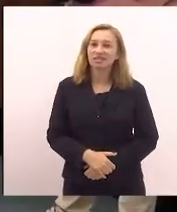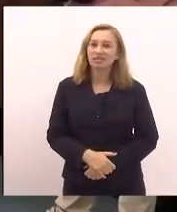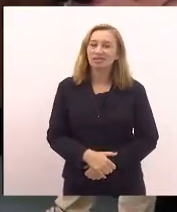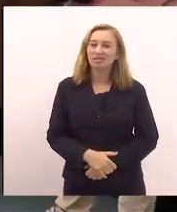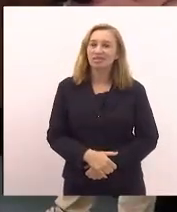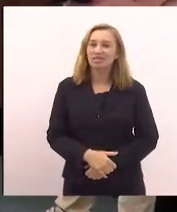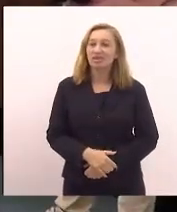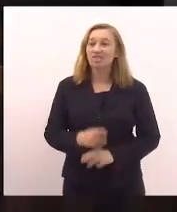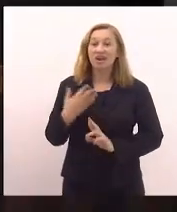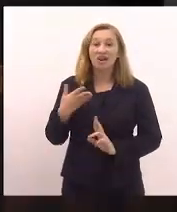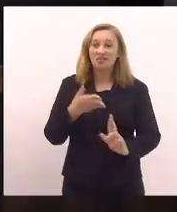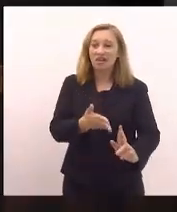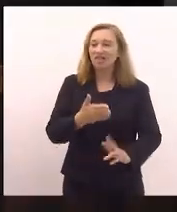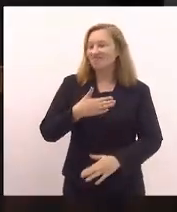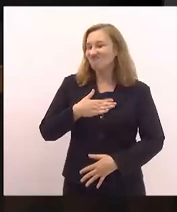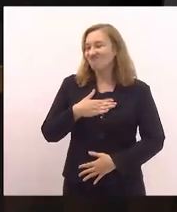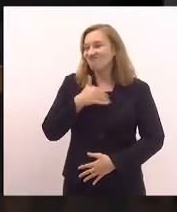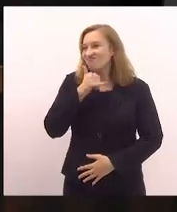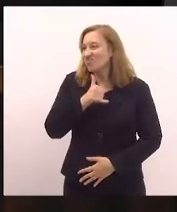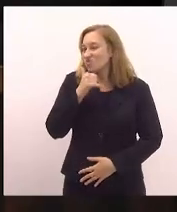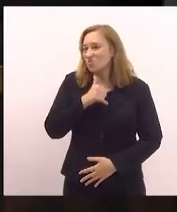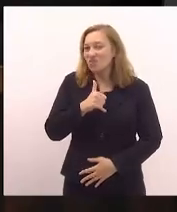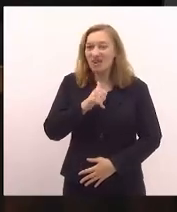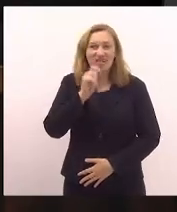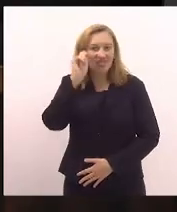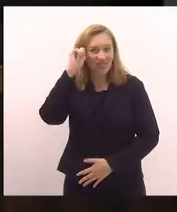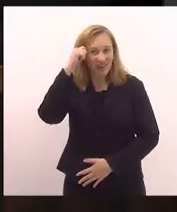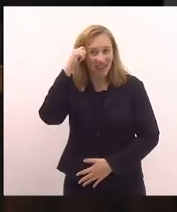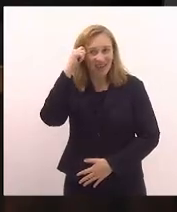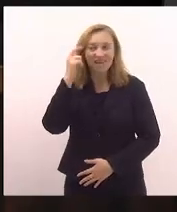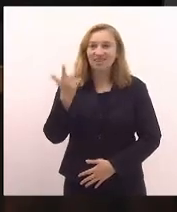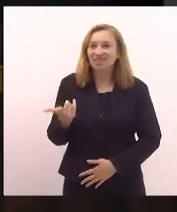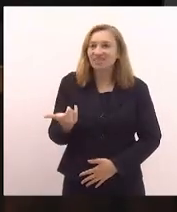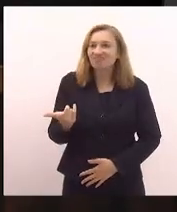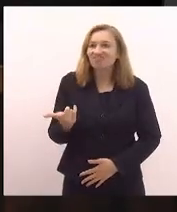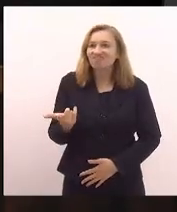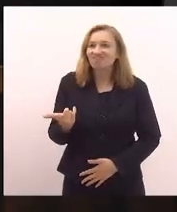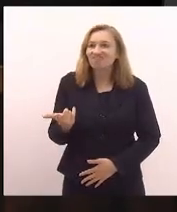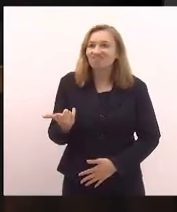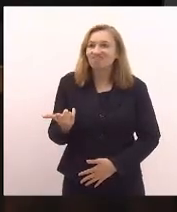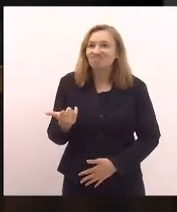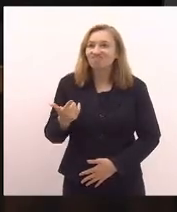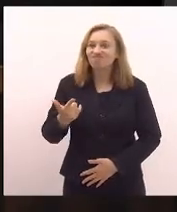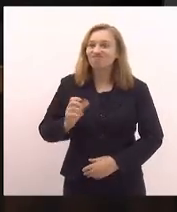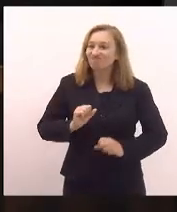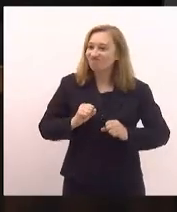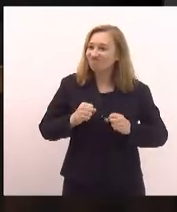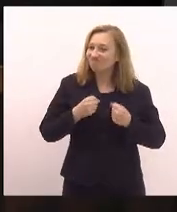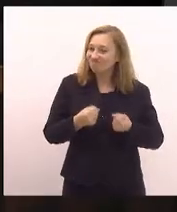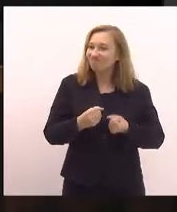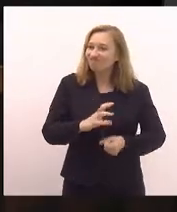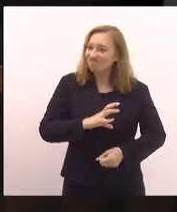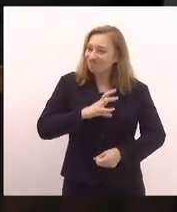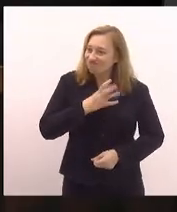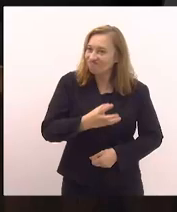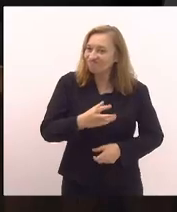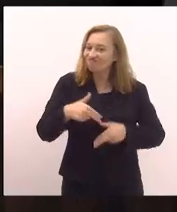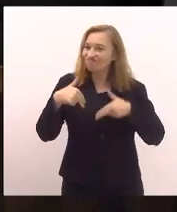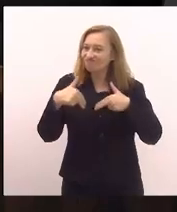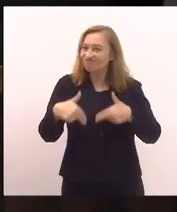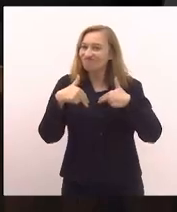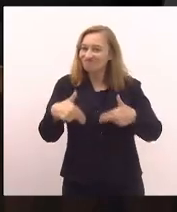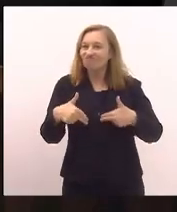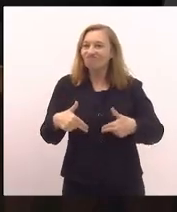É minha referência de mulher negra, de aguerrida, de